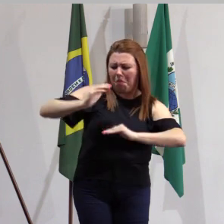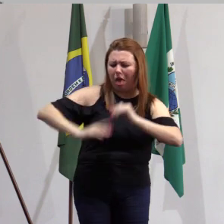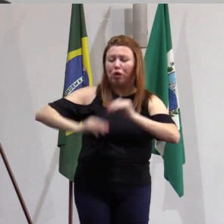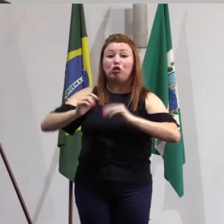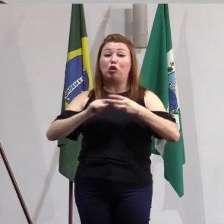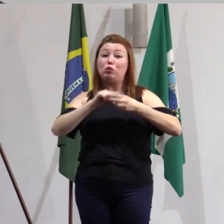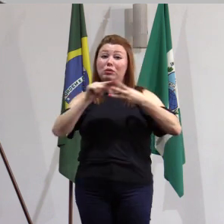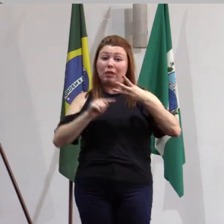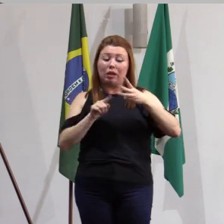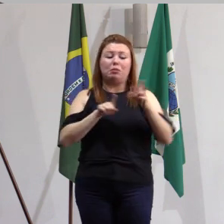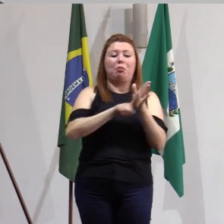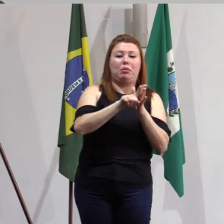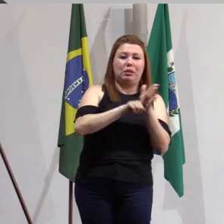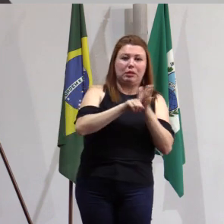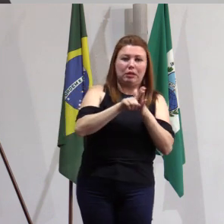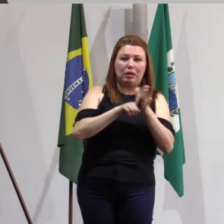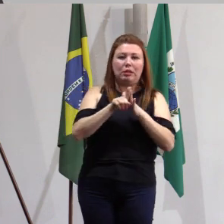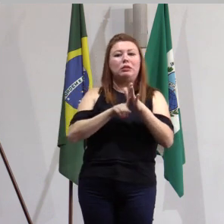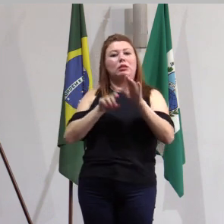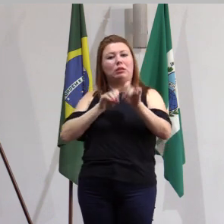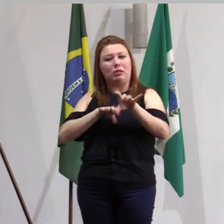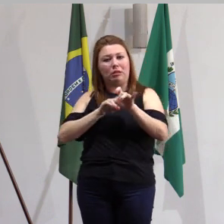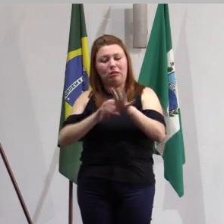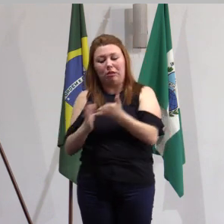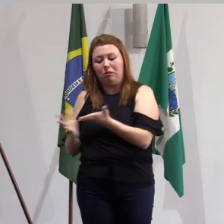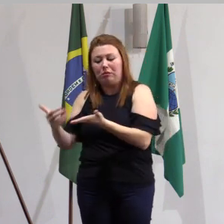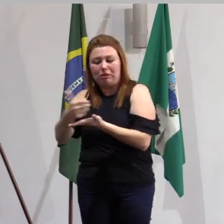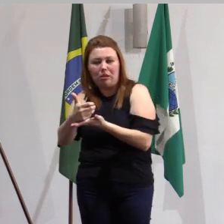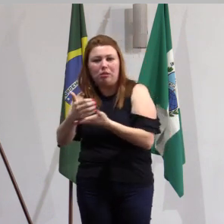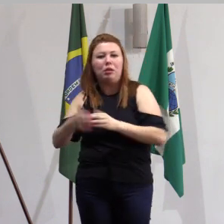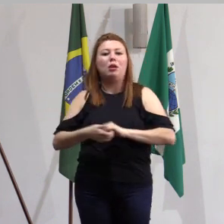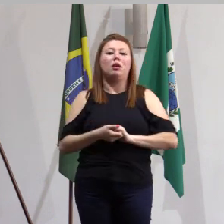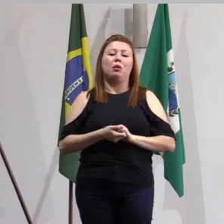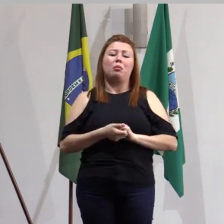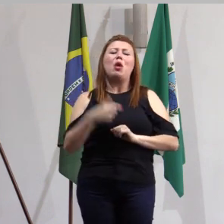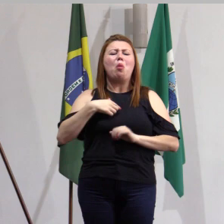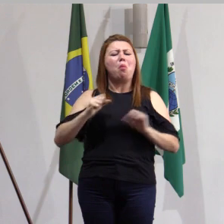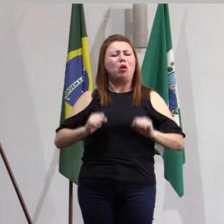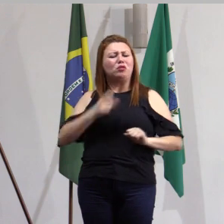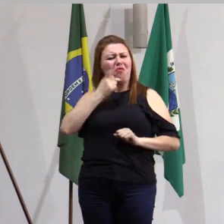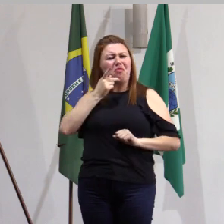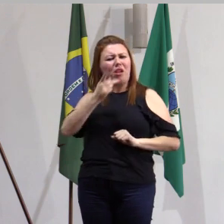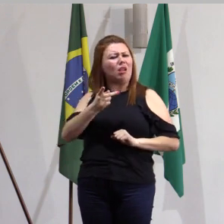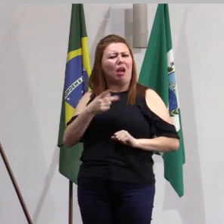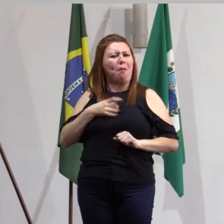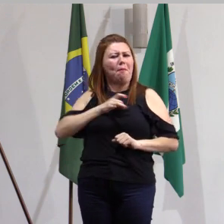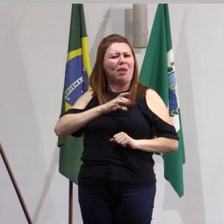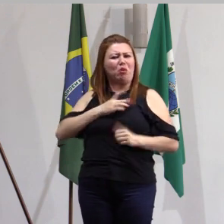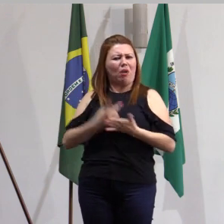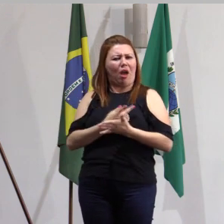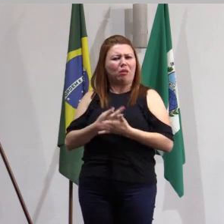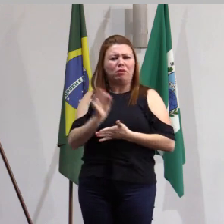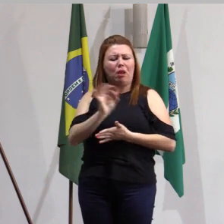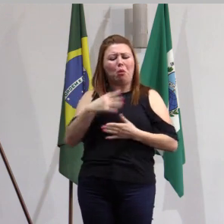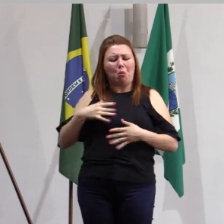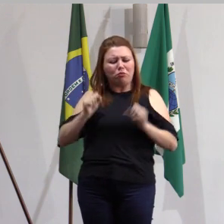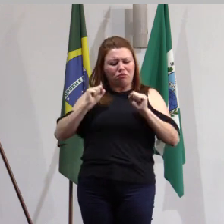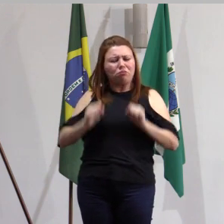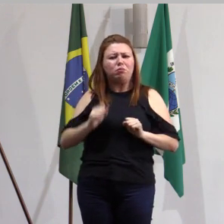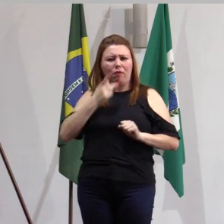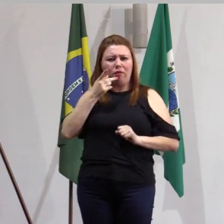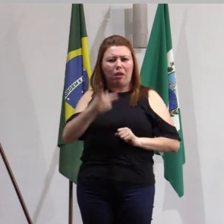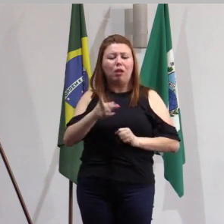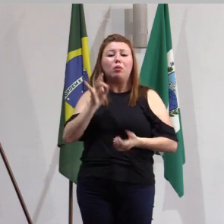extensão. Eu acho que posso afirmar, sem medo de errar, que é esse